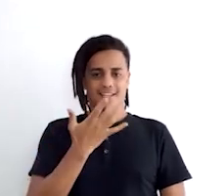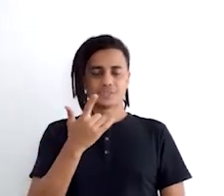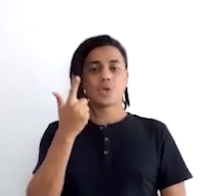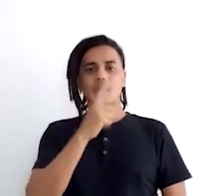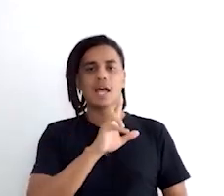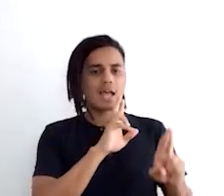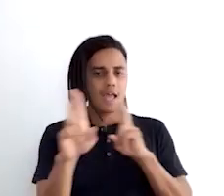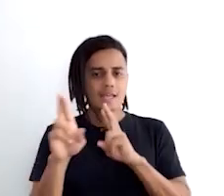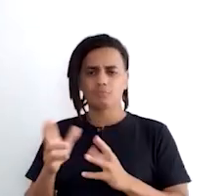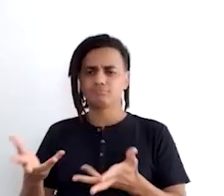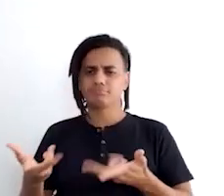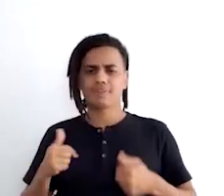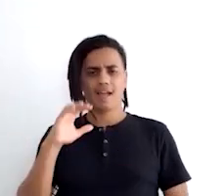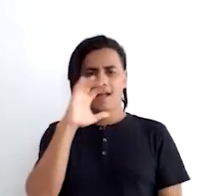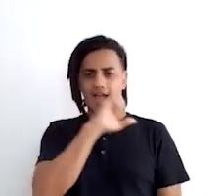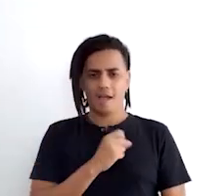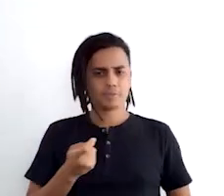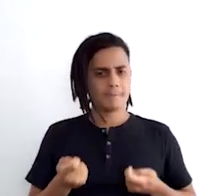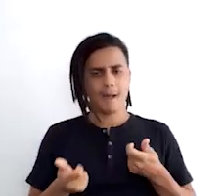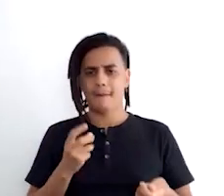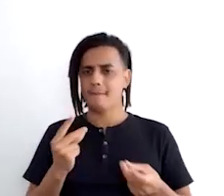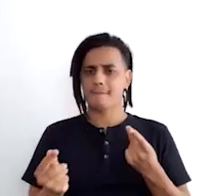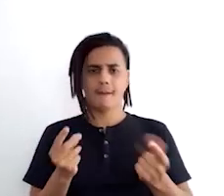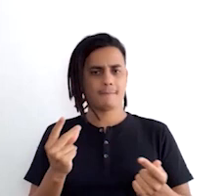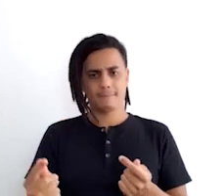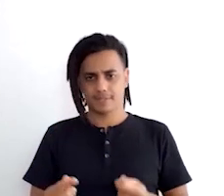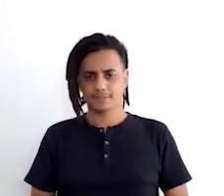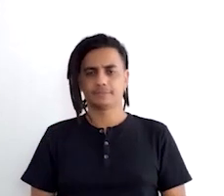mais rápidas em relação a atender os requisitos.